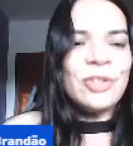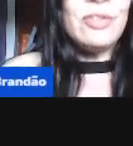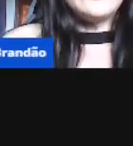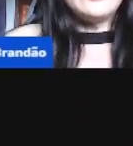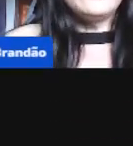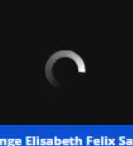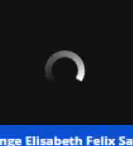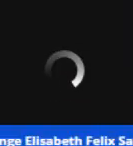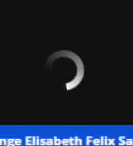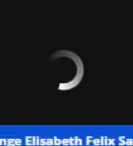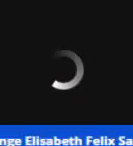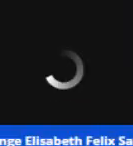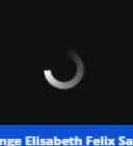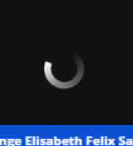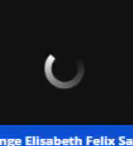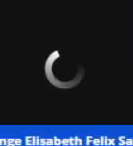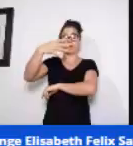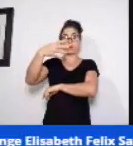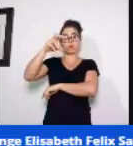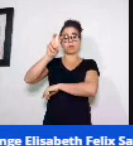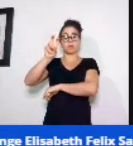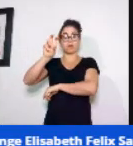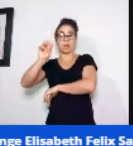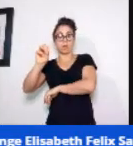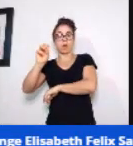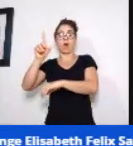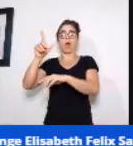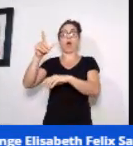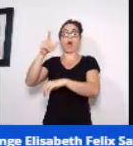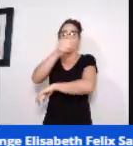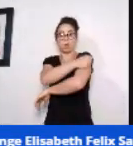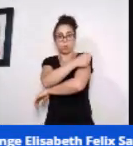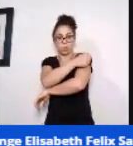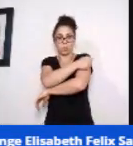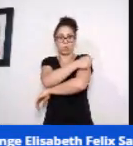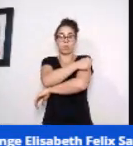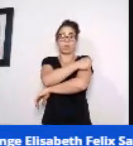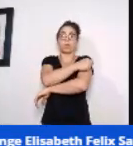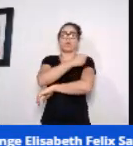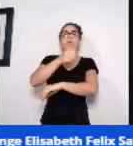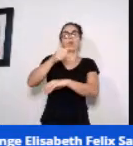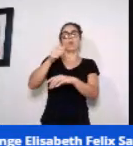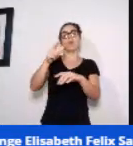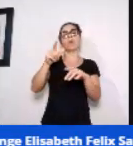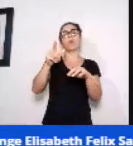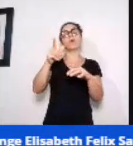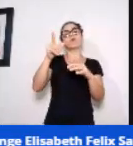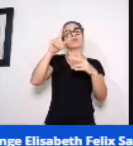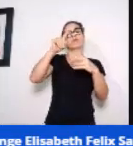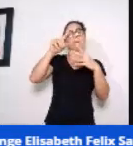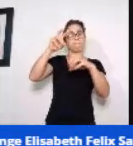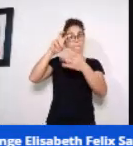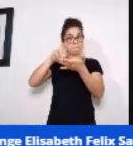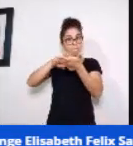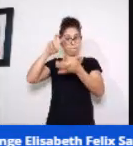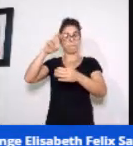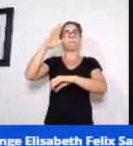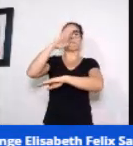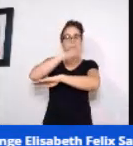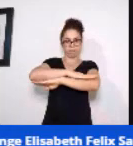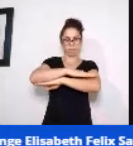alunos, dividido nos turnos matutino e vespertino. Pode passar, por